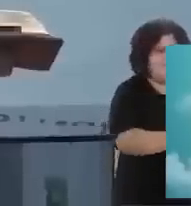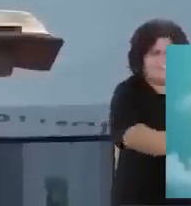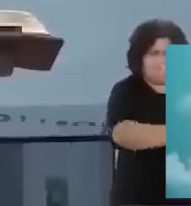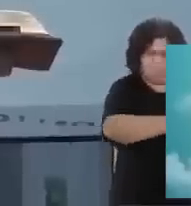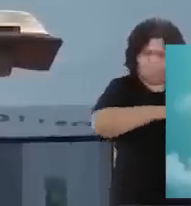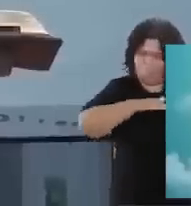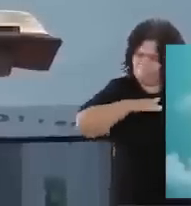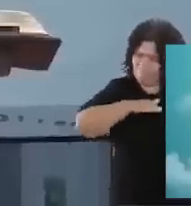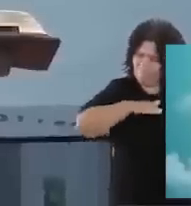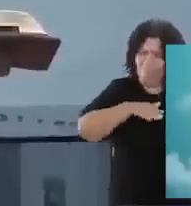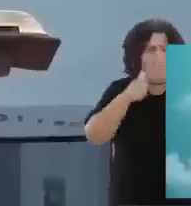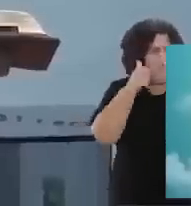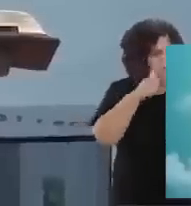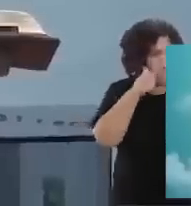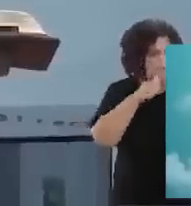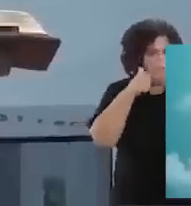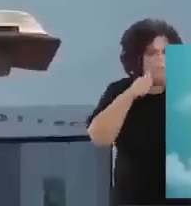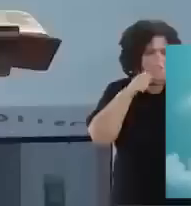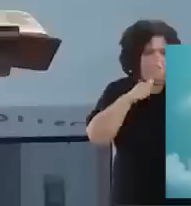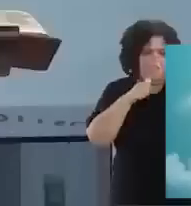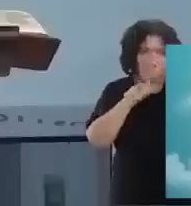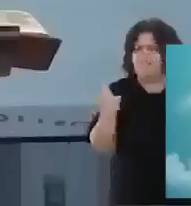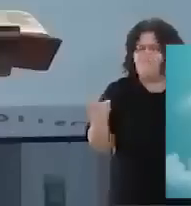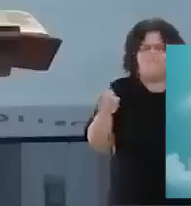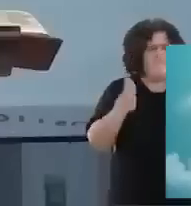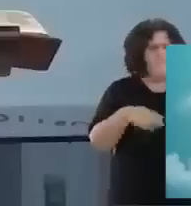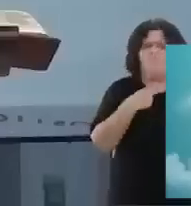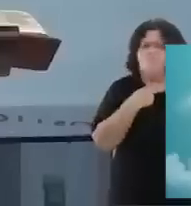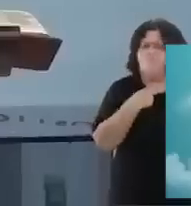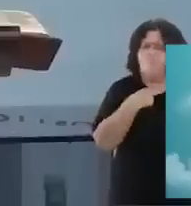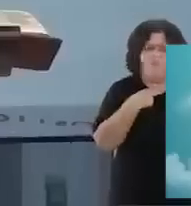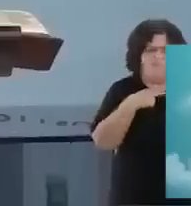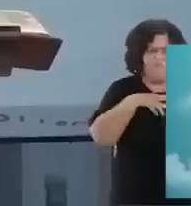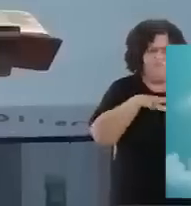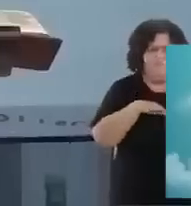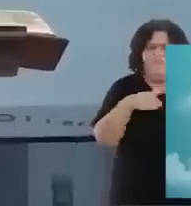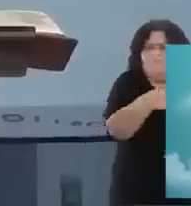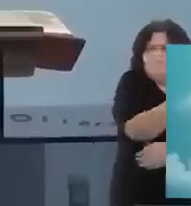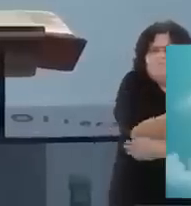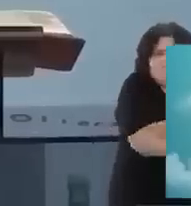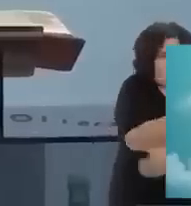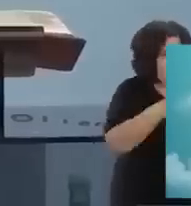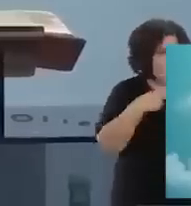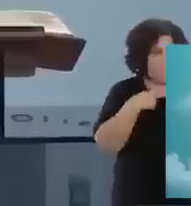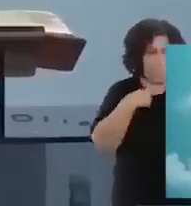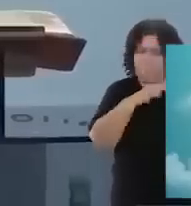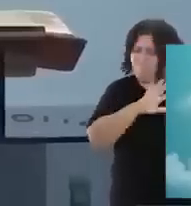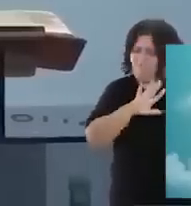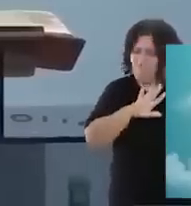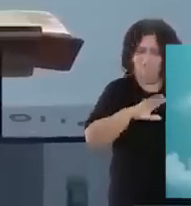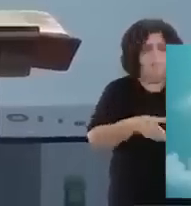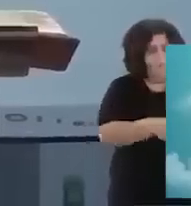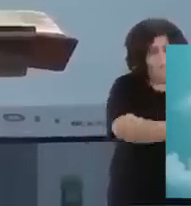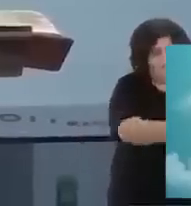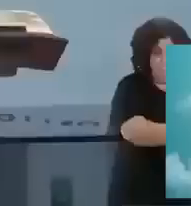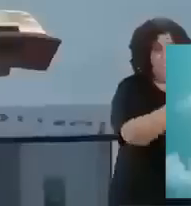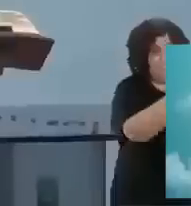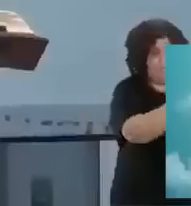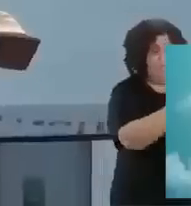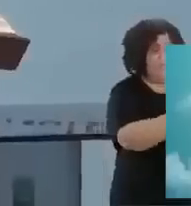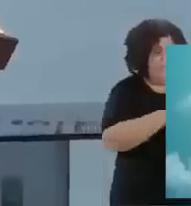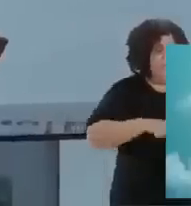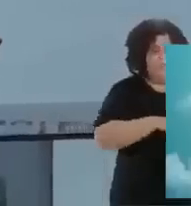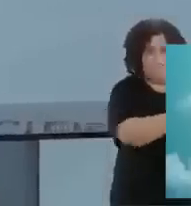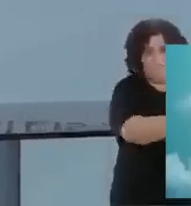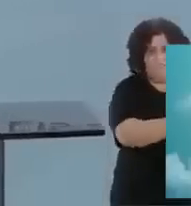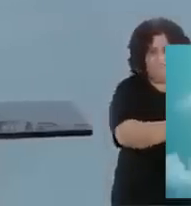defina os limites, é muito perigoso você abraçar uma mulher, aí eu tomei um susto, fiquei quase escandalizado com o primeiro conselho, falei, meu Deus, o